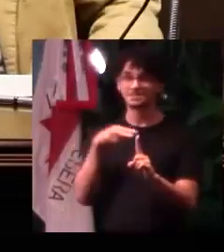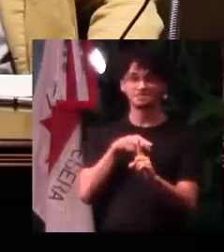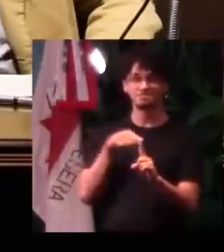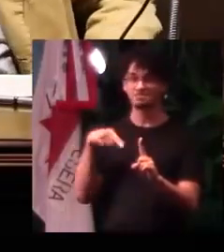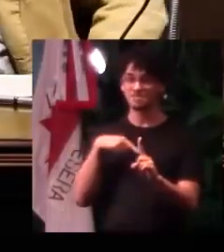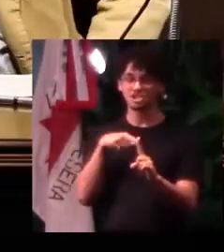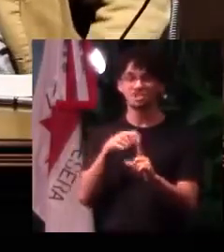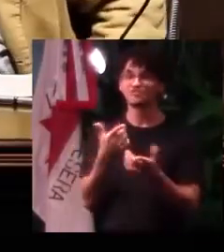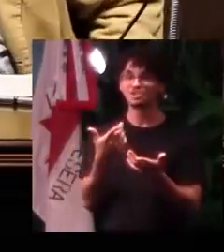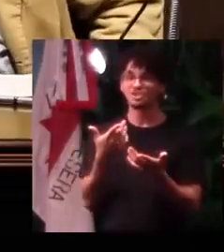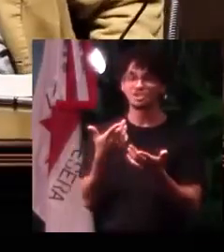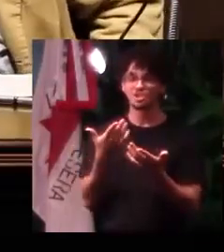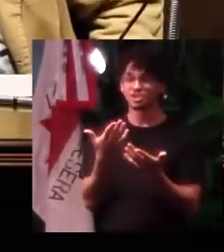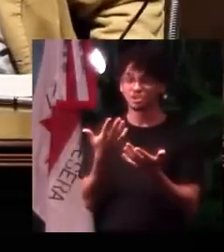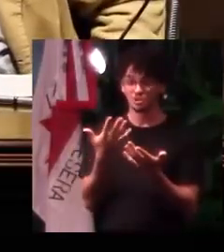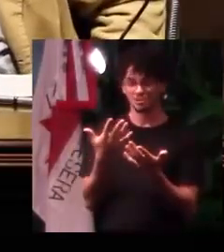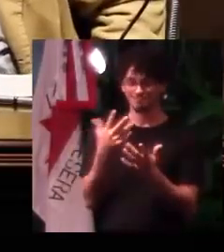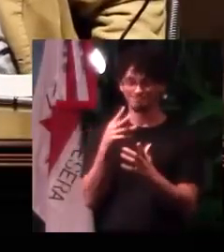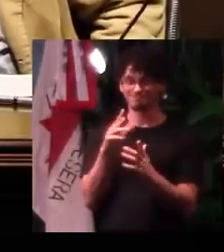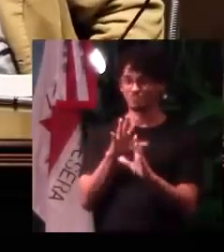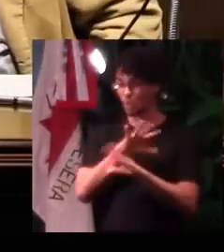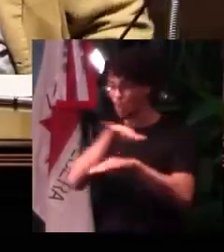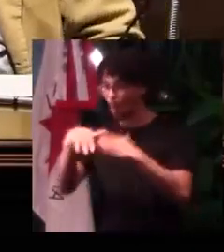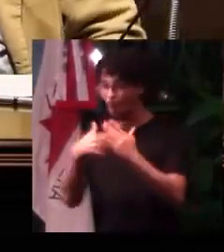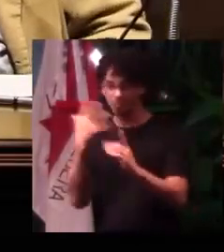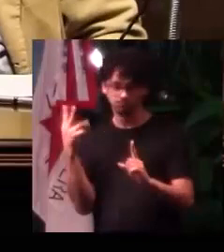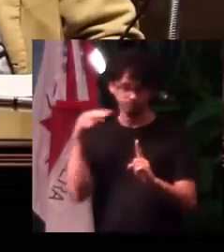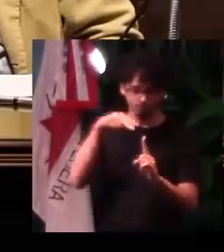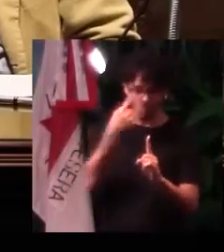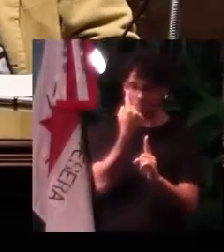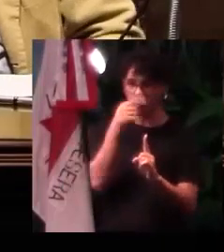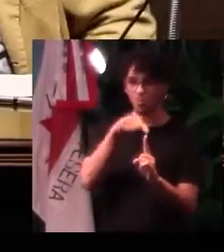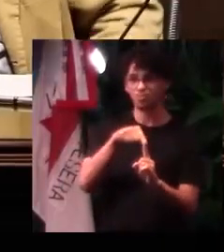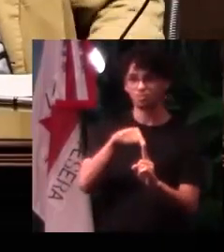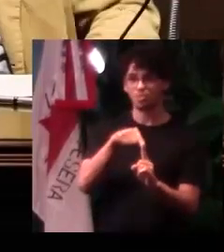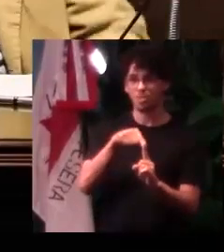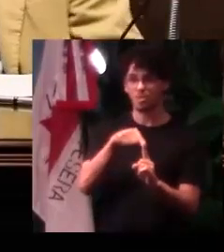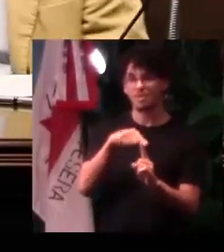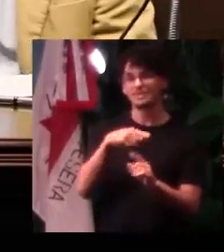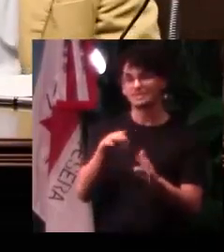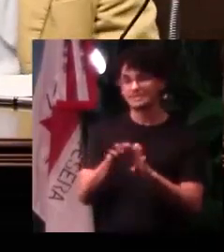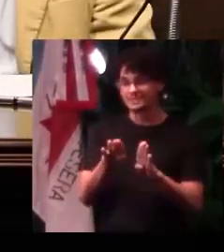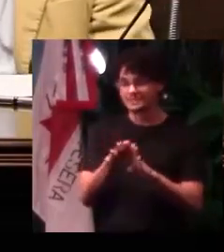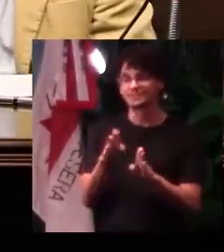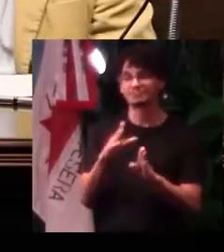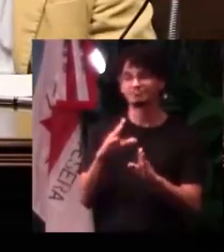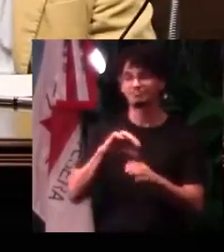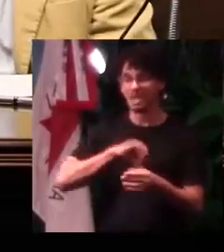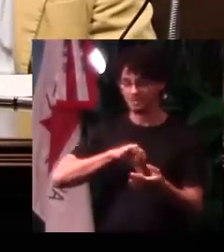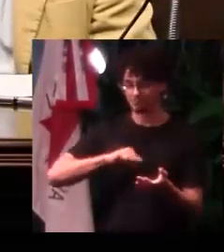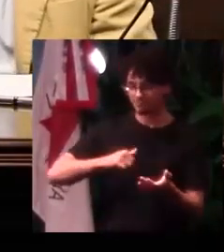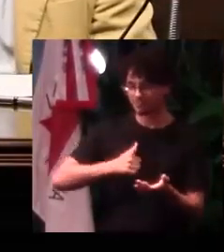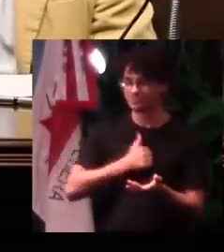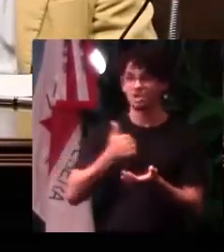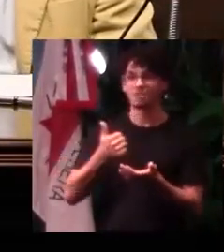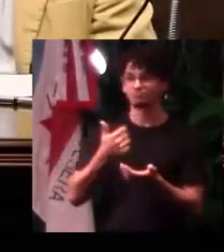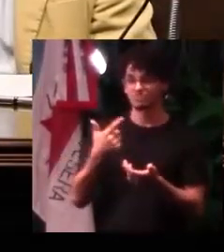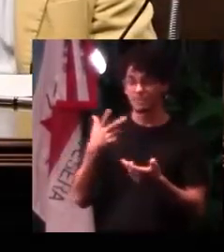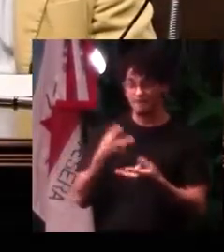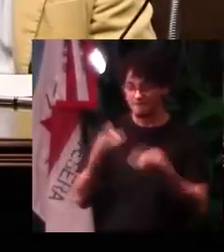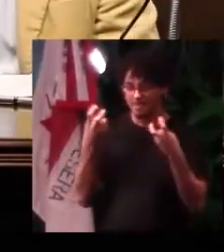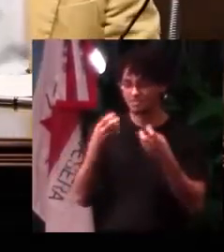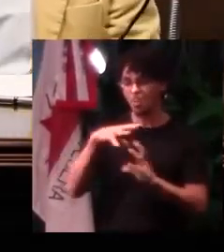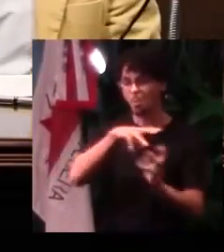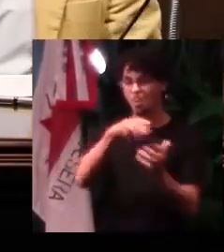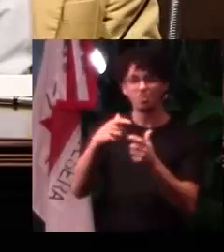de descentralizar o olhar, vou dizer assim, e uma perspectiva de alteridade, de perceber como é que o mundo é